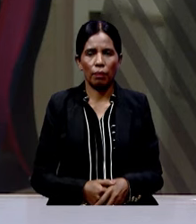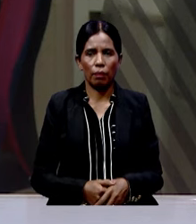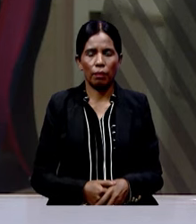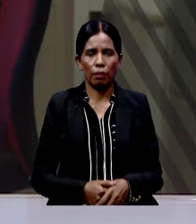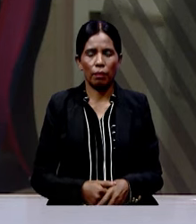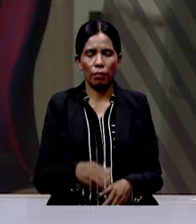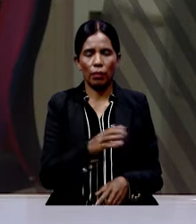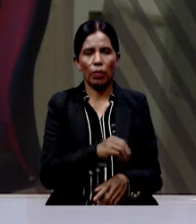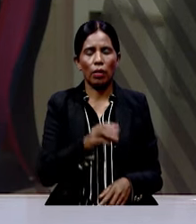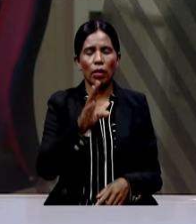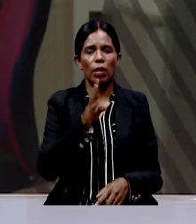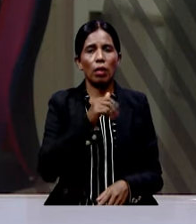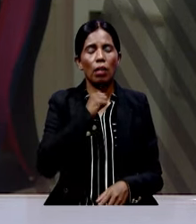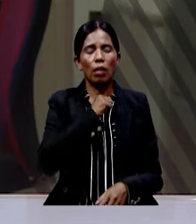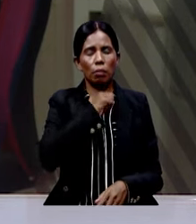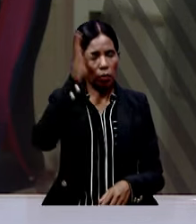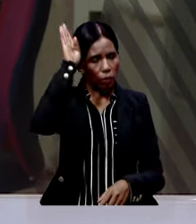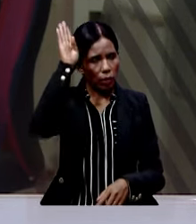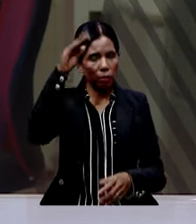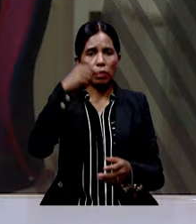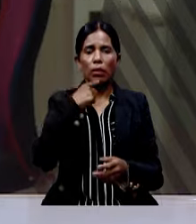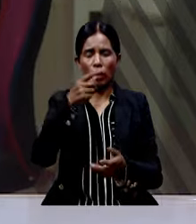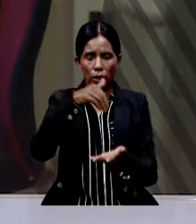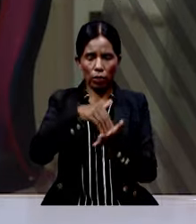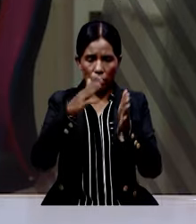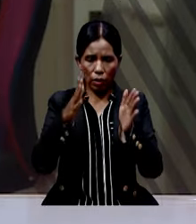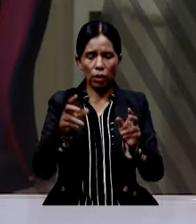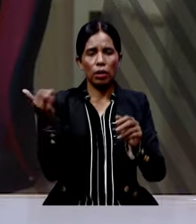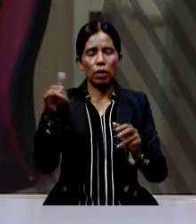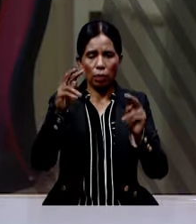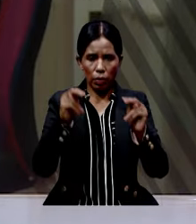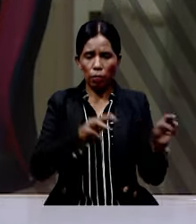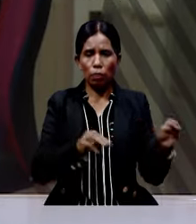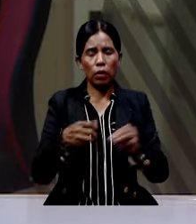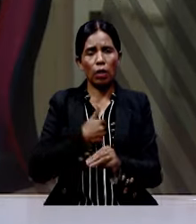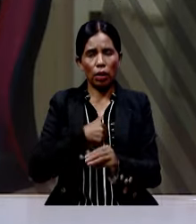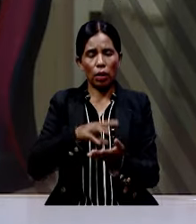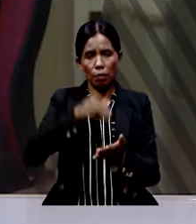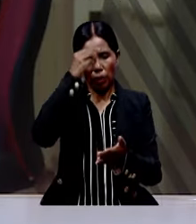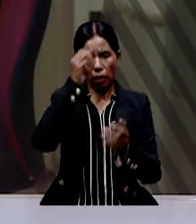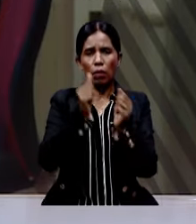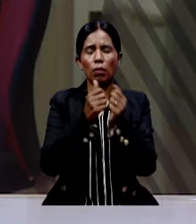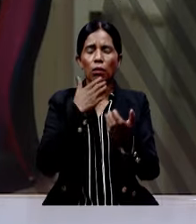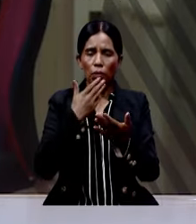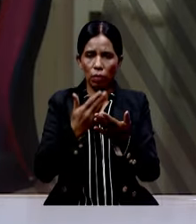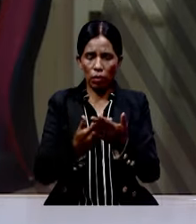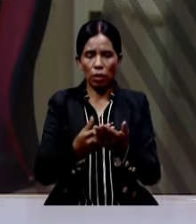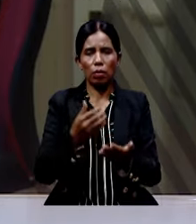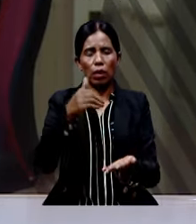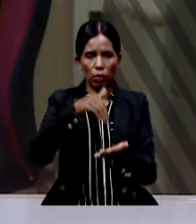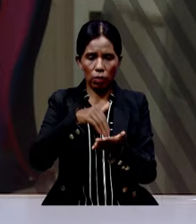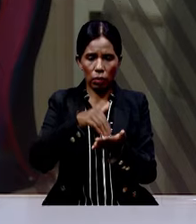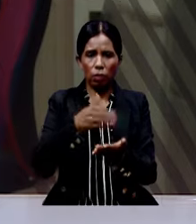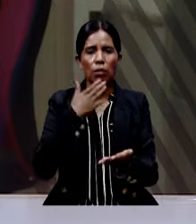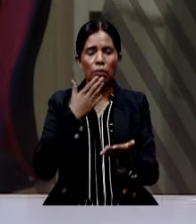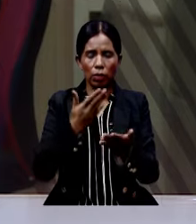Don Virgilio Hatete, estudante sira precisa mudaang no aprende hodiak, nune bele garante qualidade educação iha